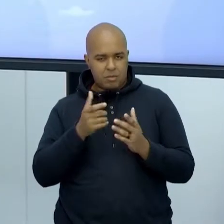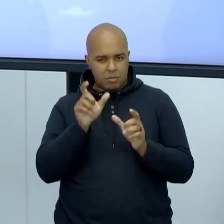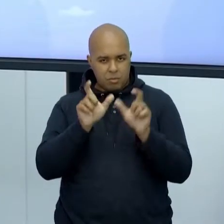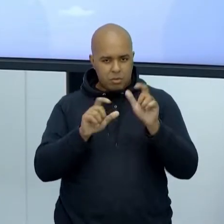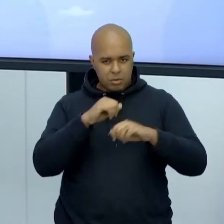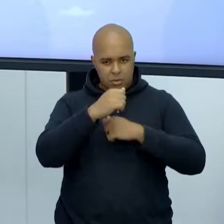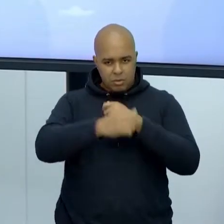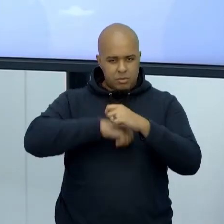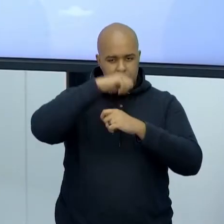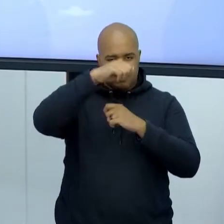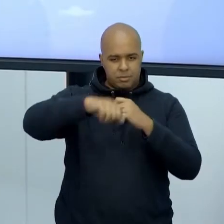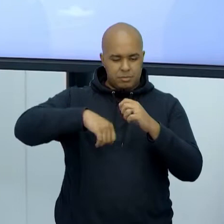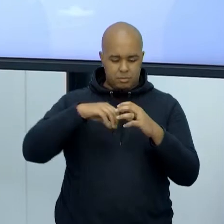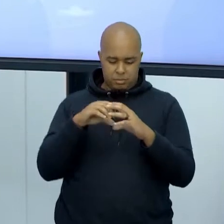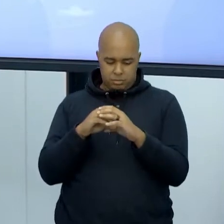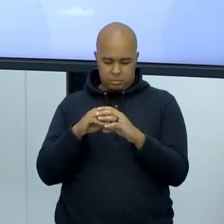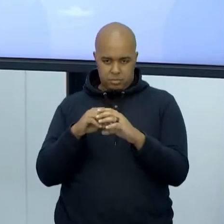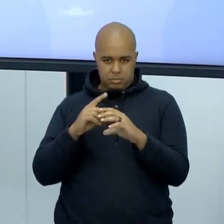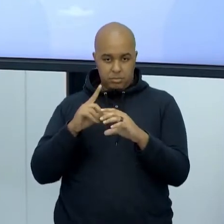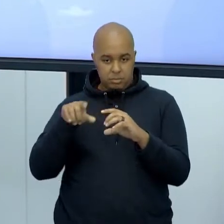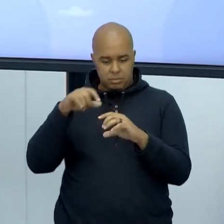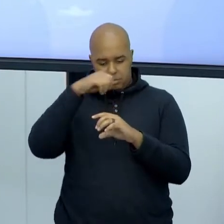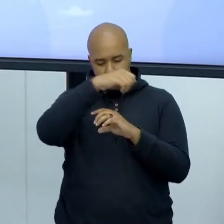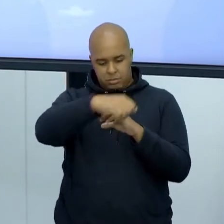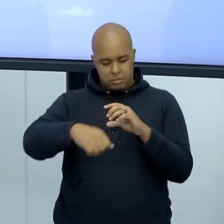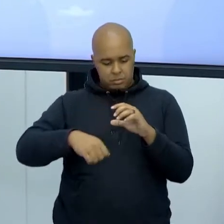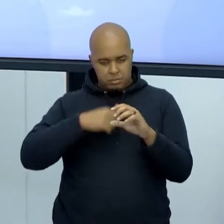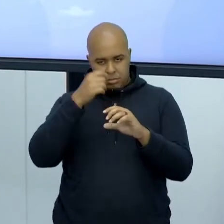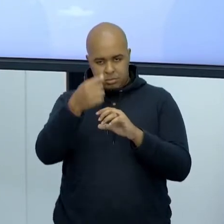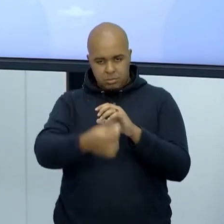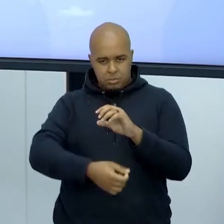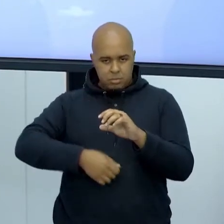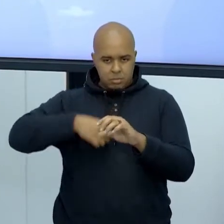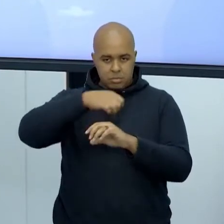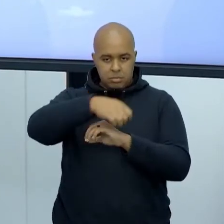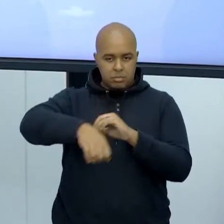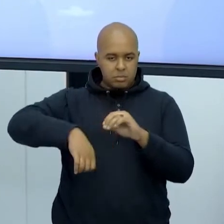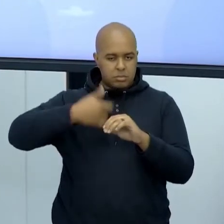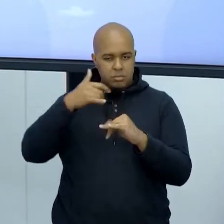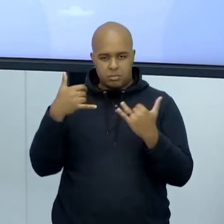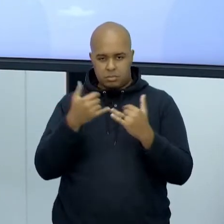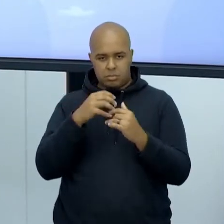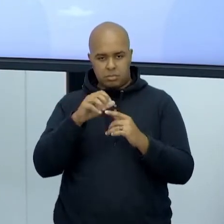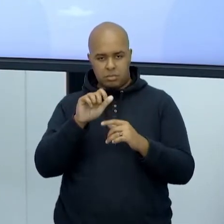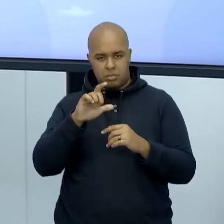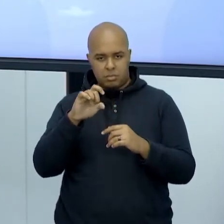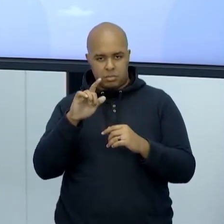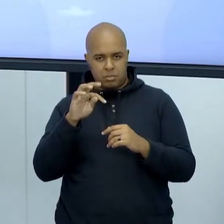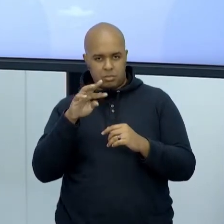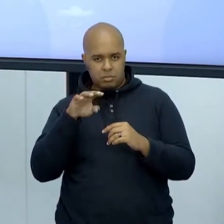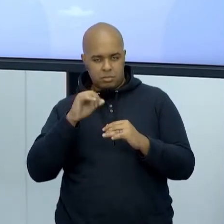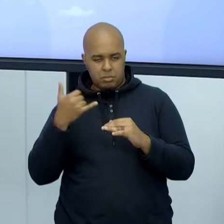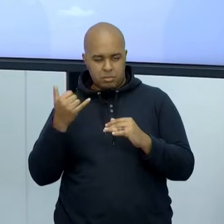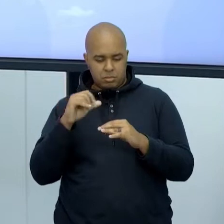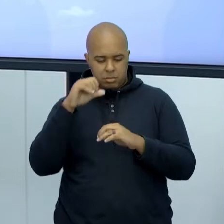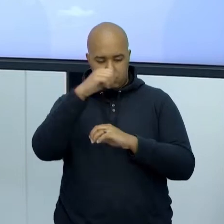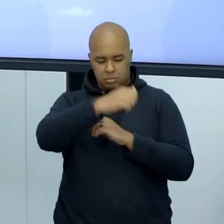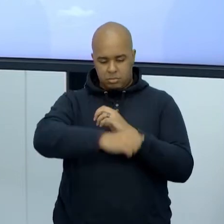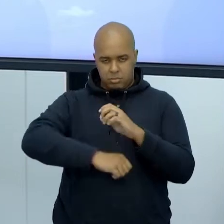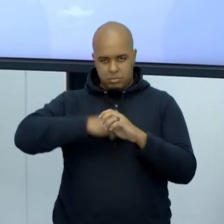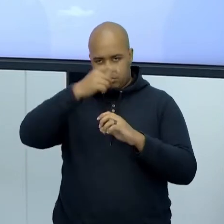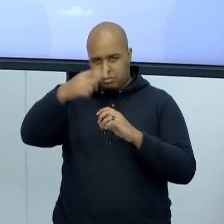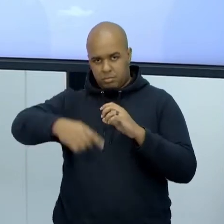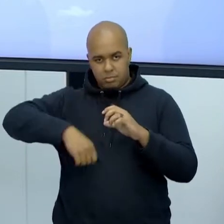assim, tem um núcleo e em volta, né, nós temos as outras cargas que ele chamou de elétrons, as cargas estão